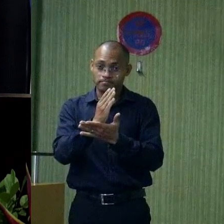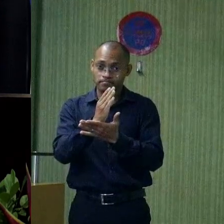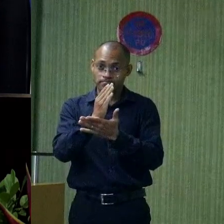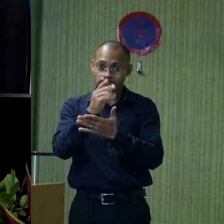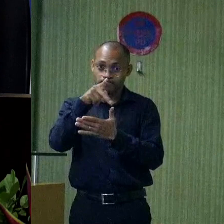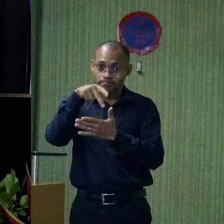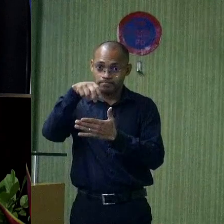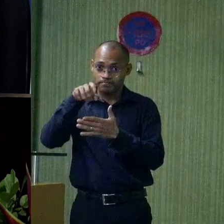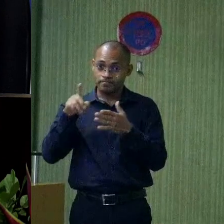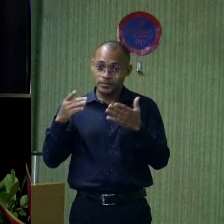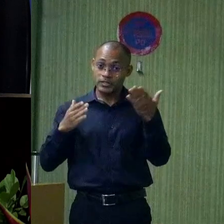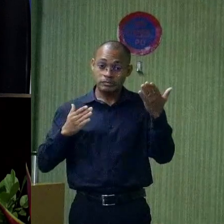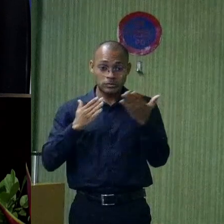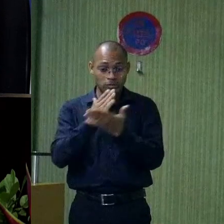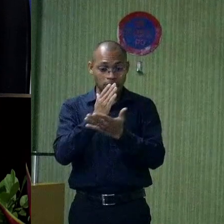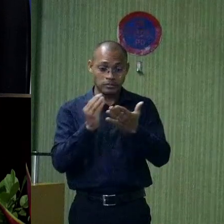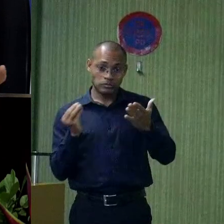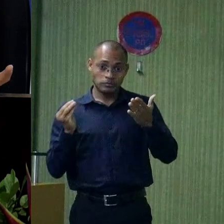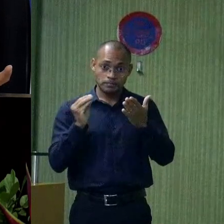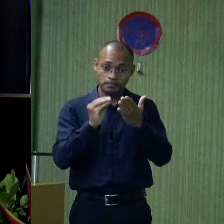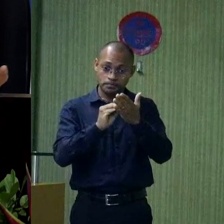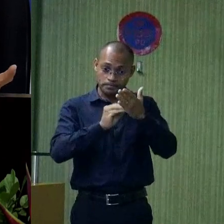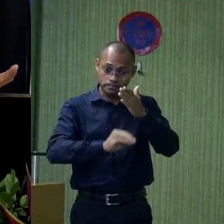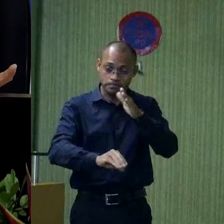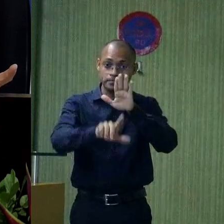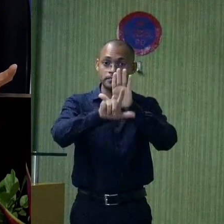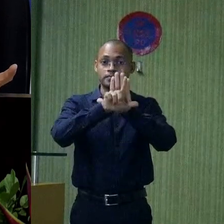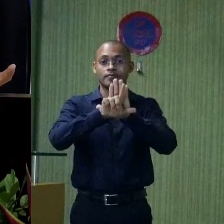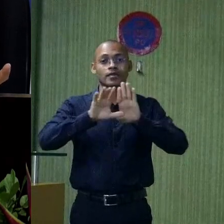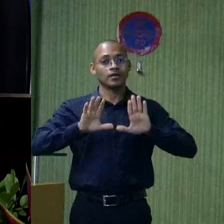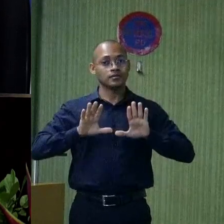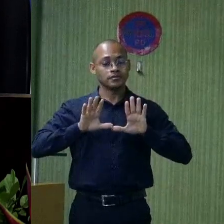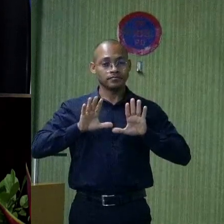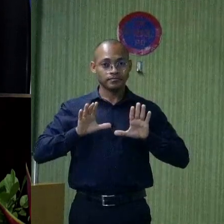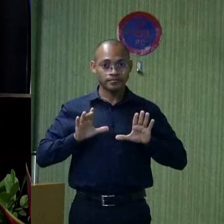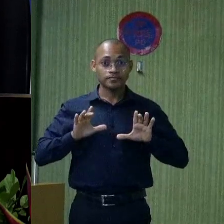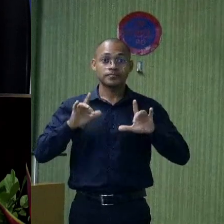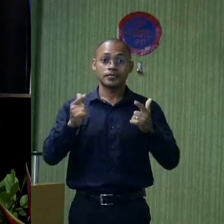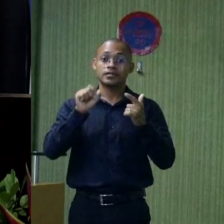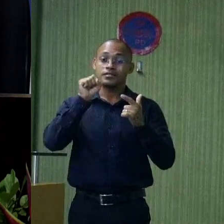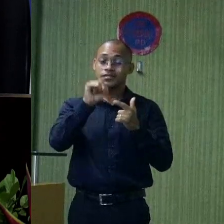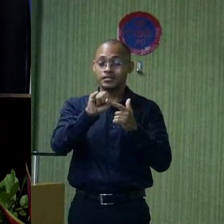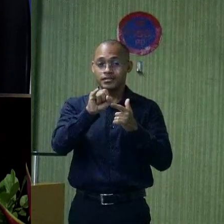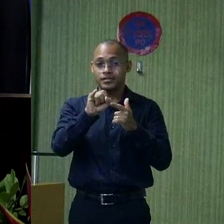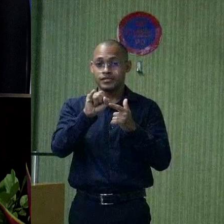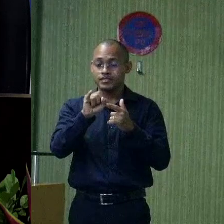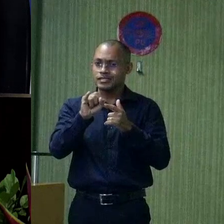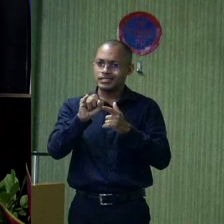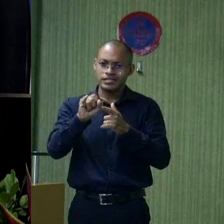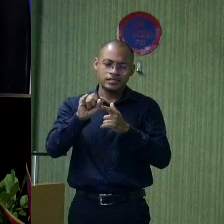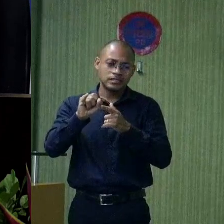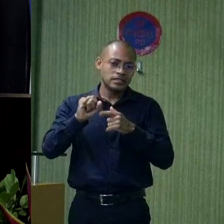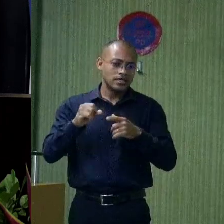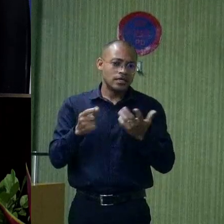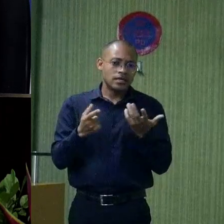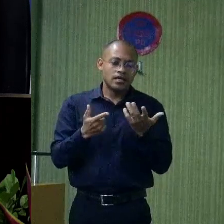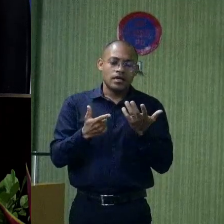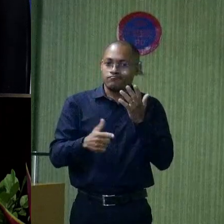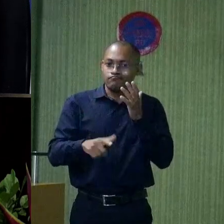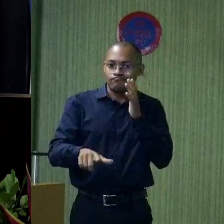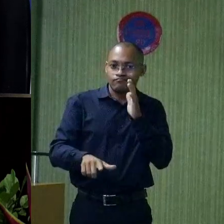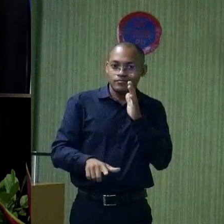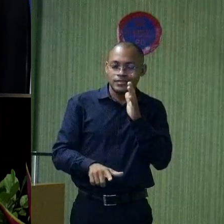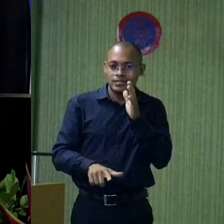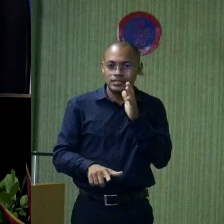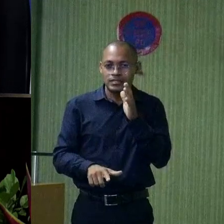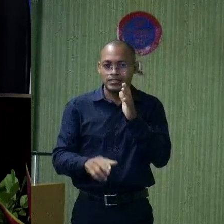assim claro que a gente tem que evitar a estratégia da judicialização como um todo mas se for uma coisa muito manifesta em desacordo com o próprio o